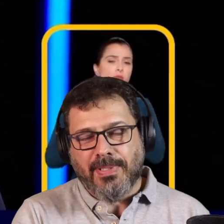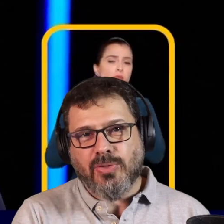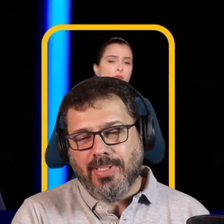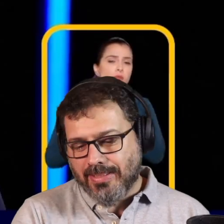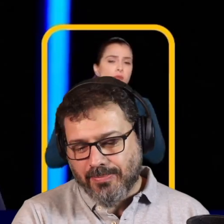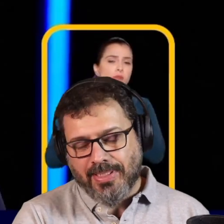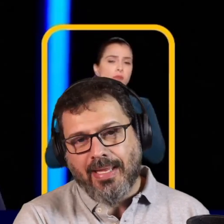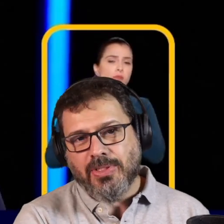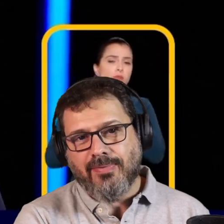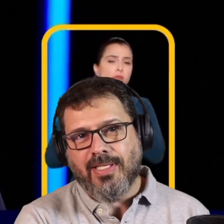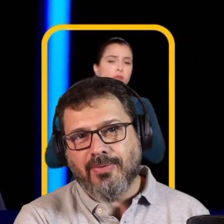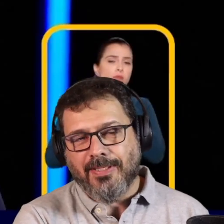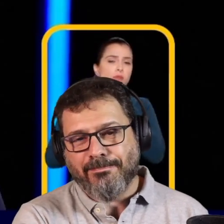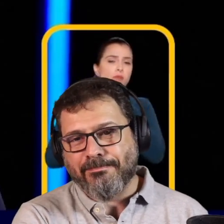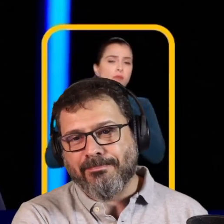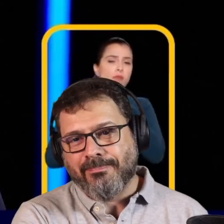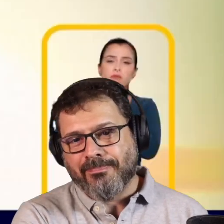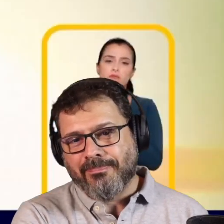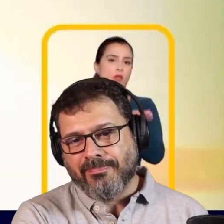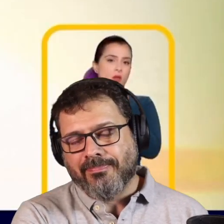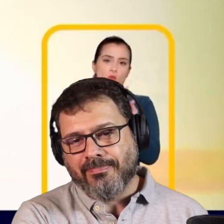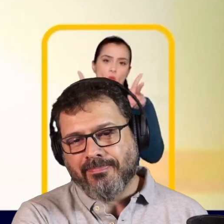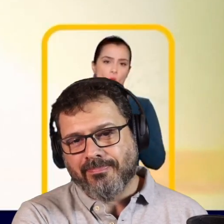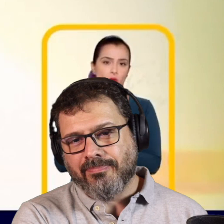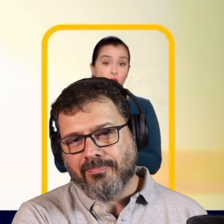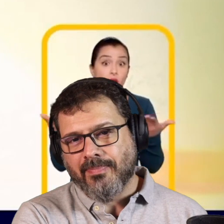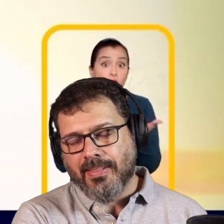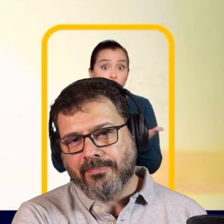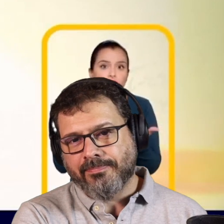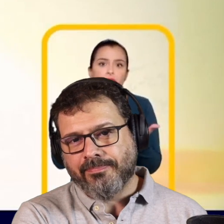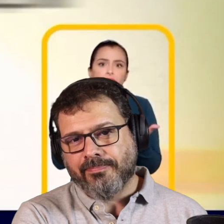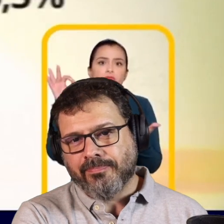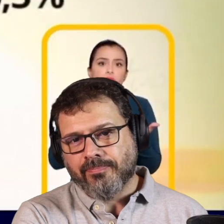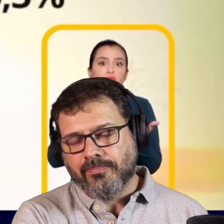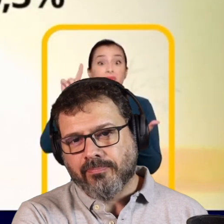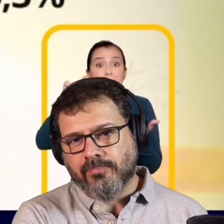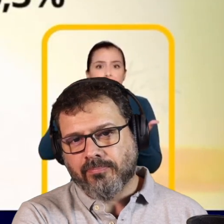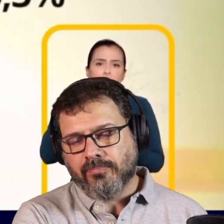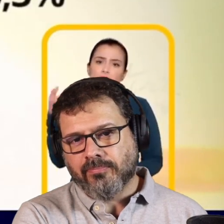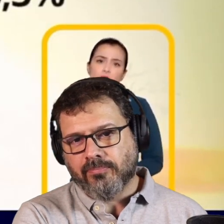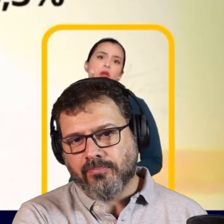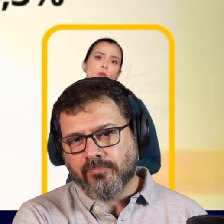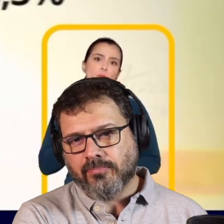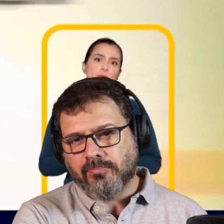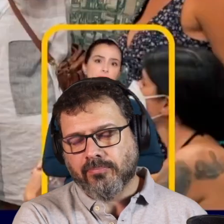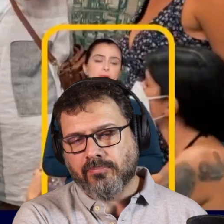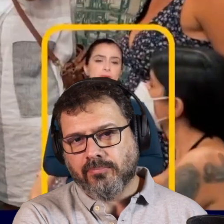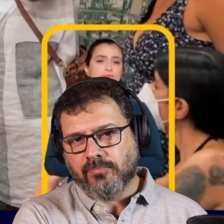essa pessoa que a Simone Tebet está falando, né? A de salarial entre homens e mulheres. A mulher ganha 20% menos que um